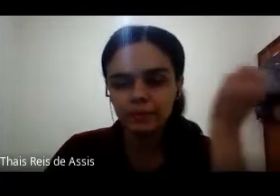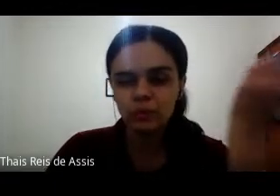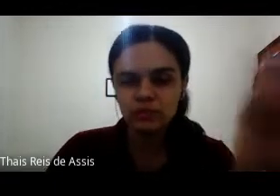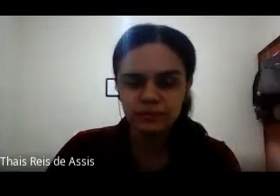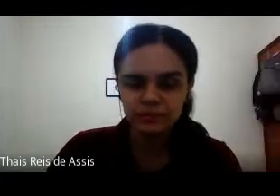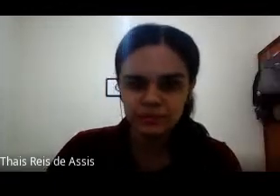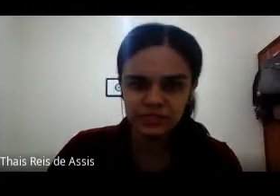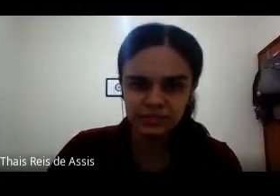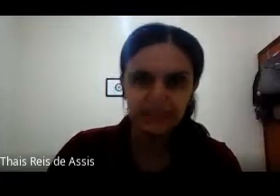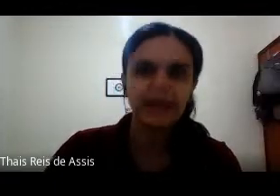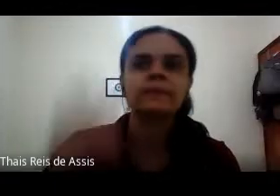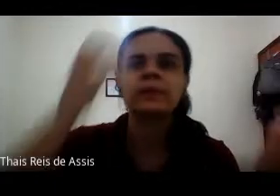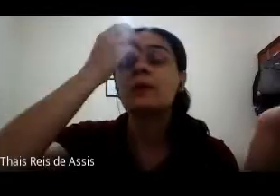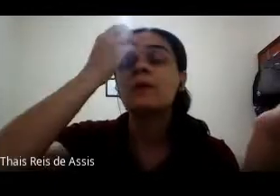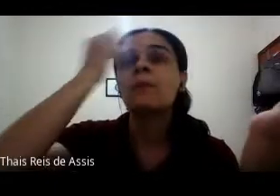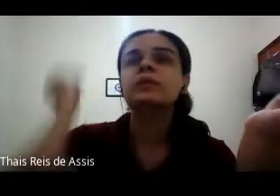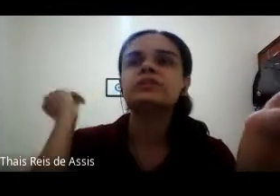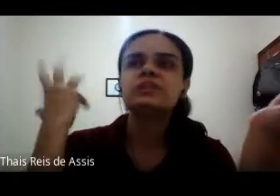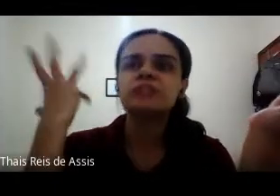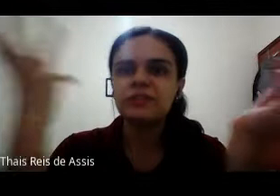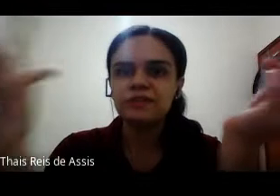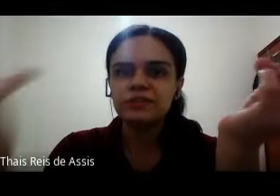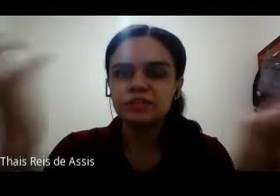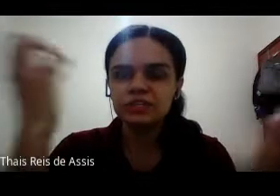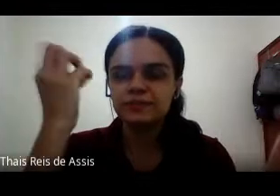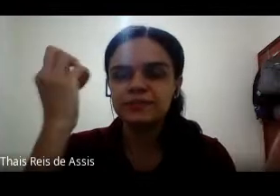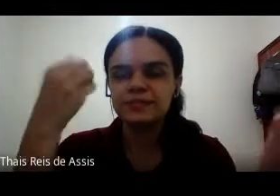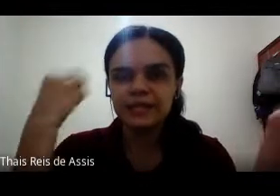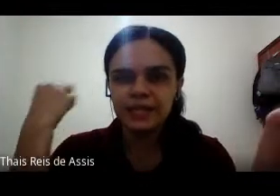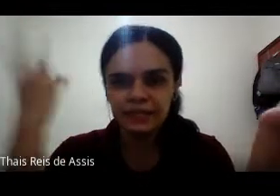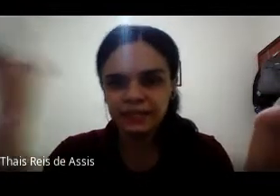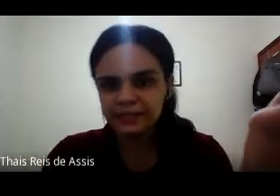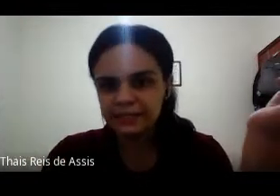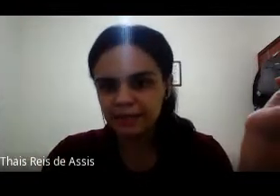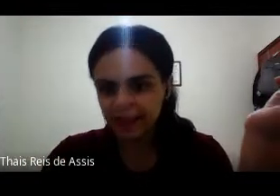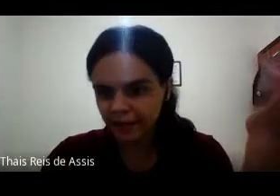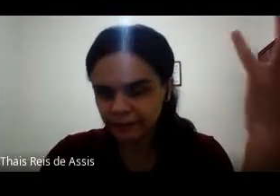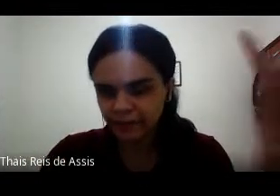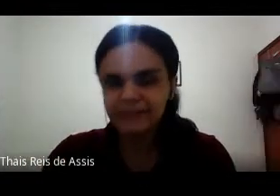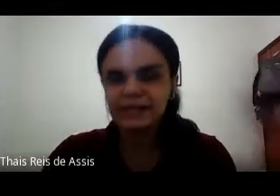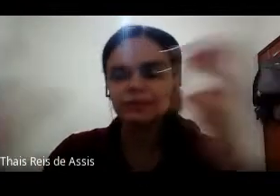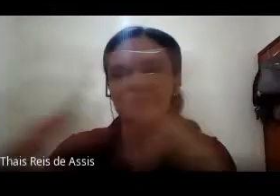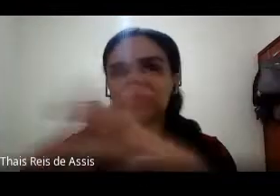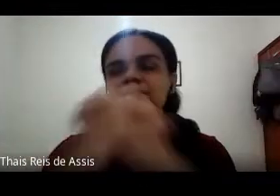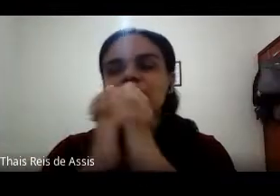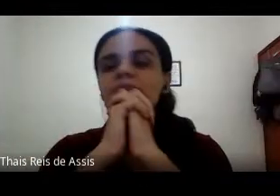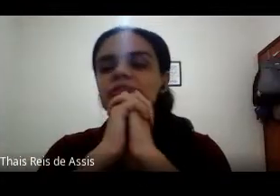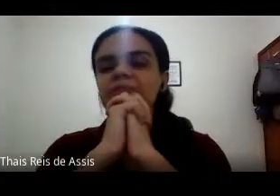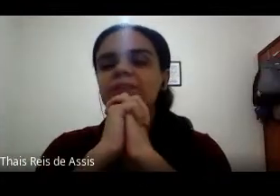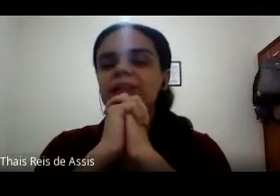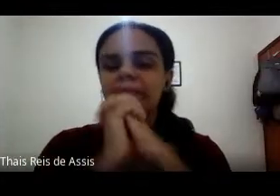estrutura multidisciplinar. Muita gente tem defendido que a gente precisa de ser interdisciplinar. Alguém sabe a diferença